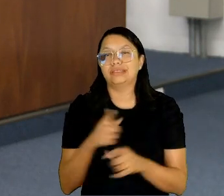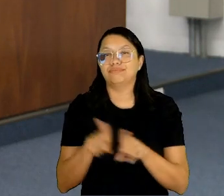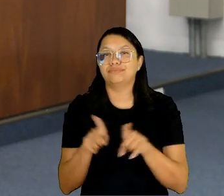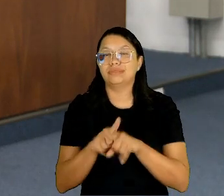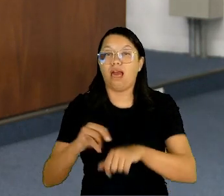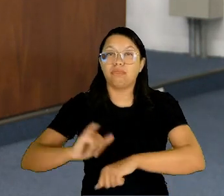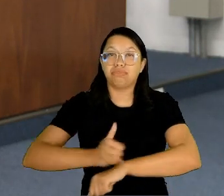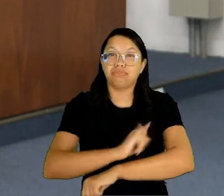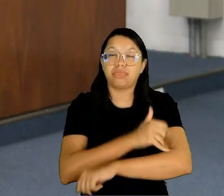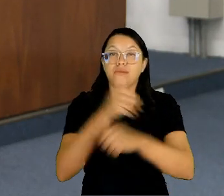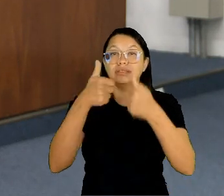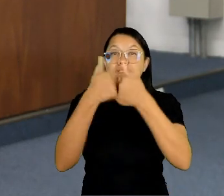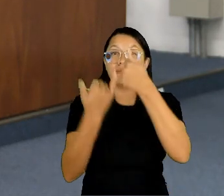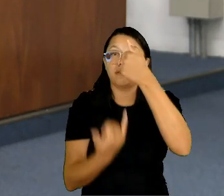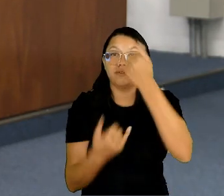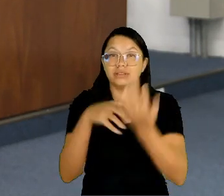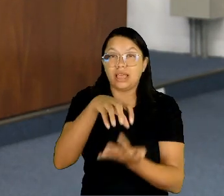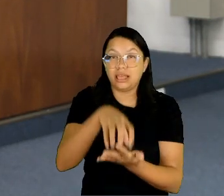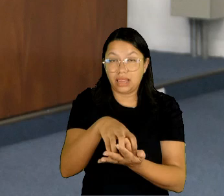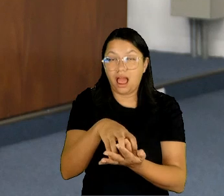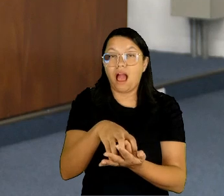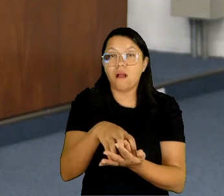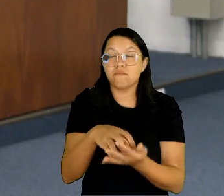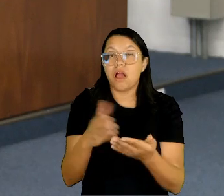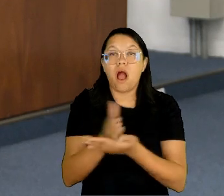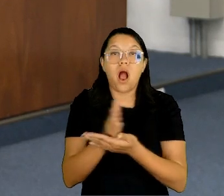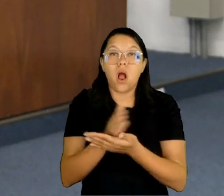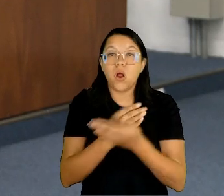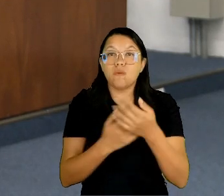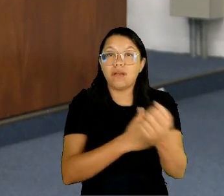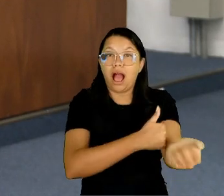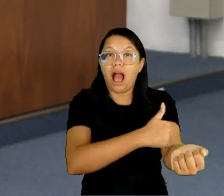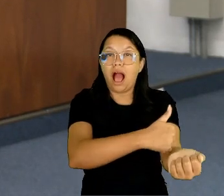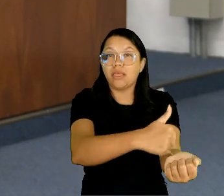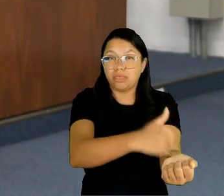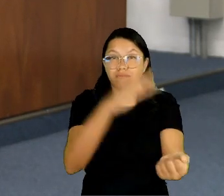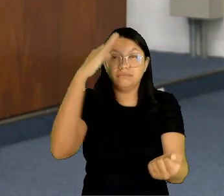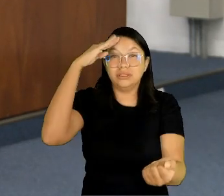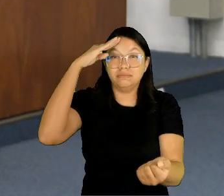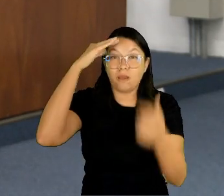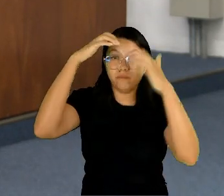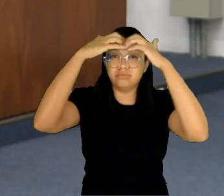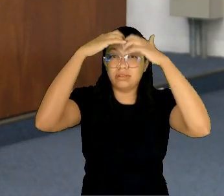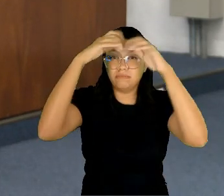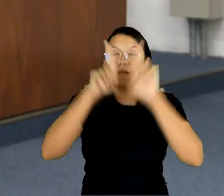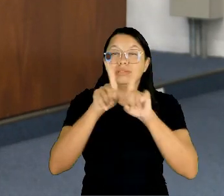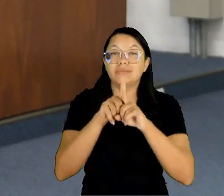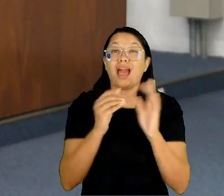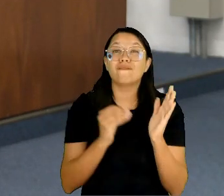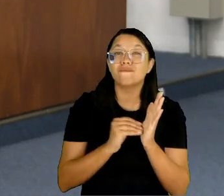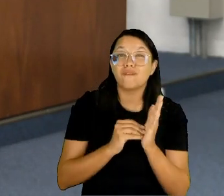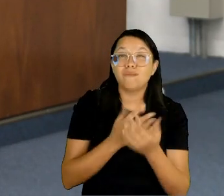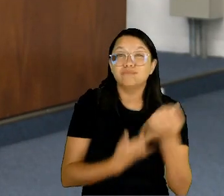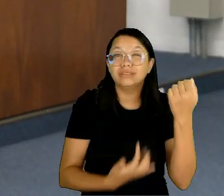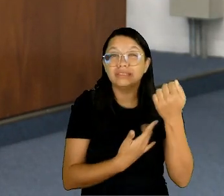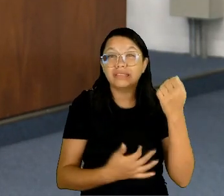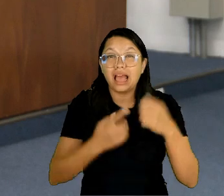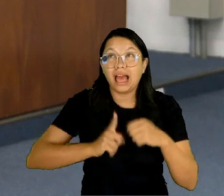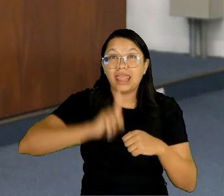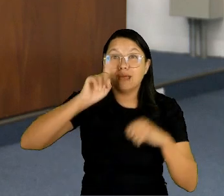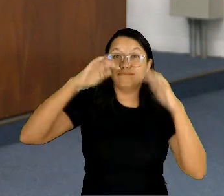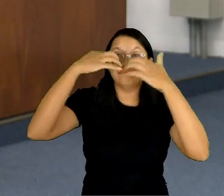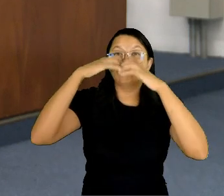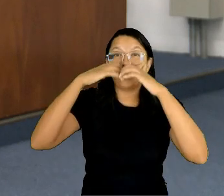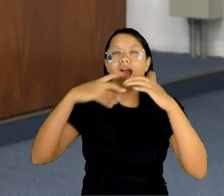gordura, no sistema nervoso central, na carótida ou de alguma artéria cerebral, que aí quando falta sangue no sistema nervoso central